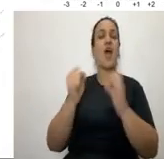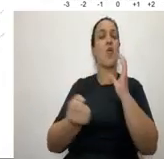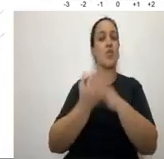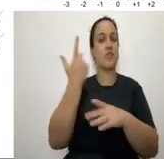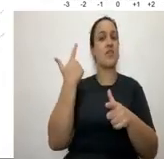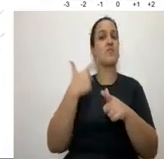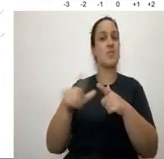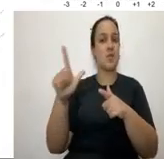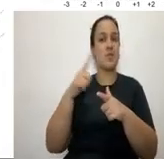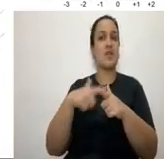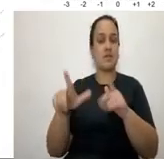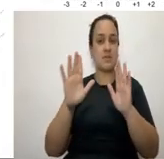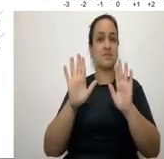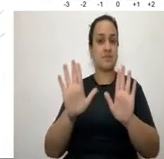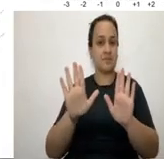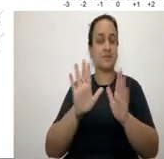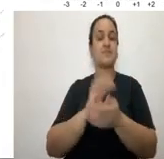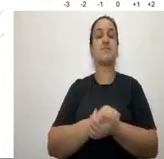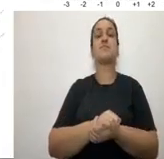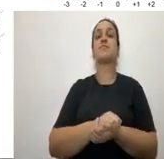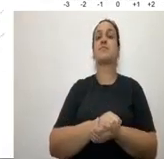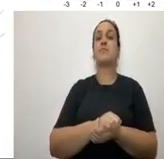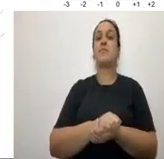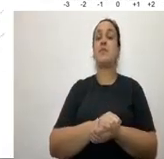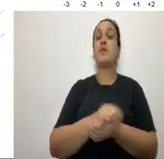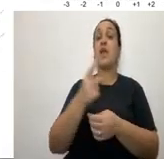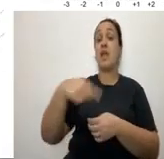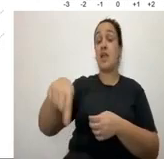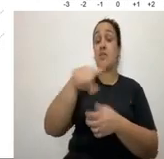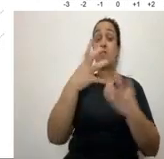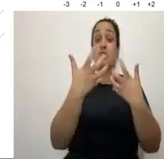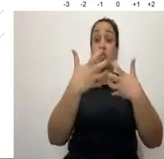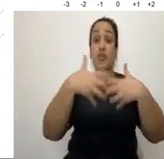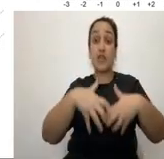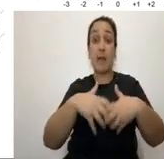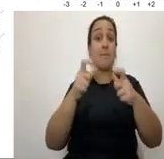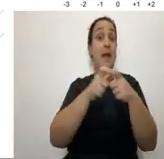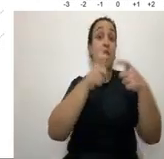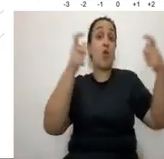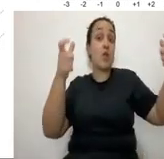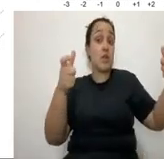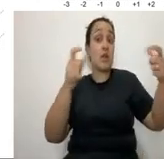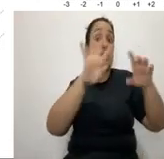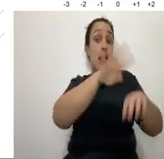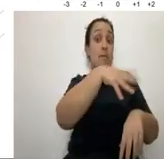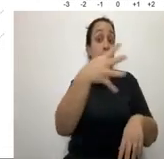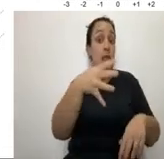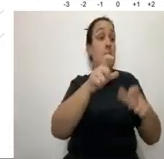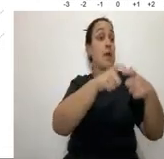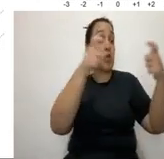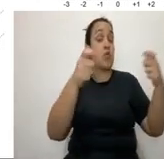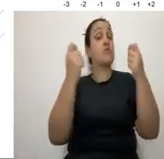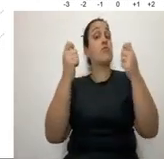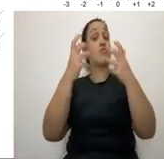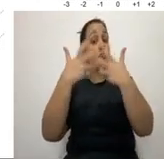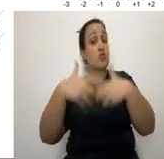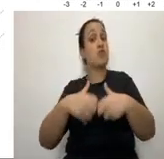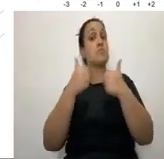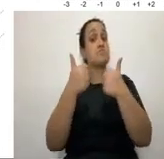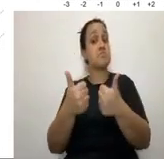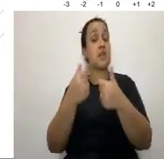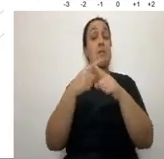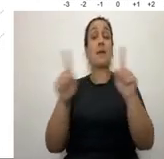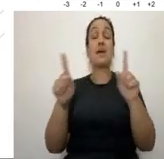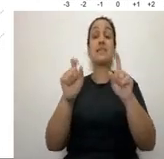vai falhar em alguns elementos. Bom, ele vai funcionar para a grande maioria, então ele é um